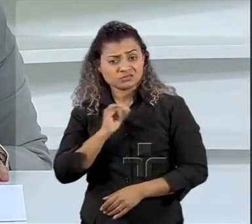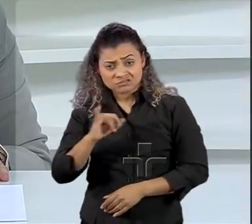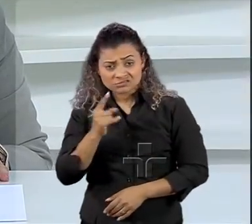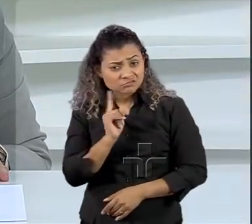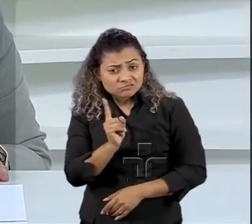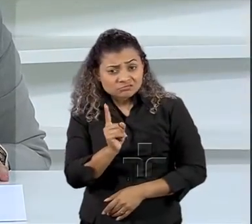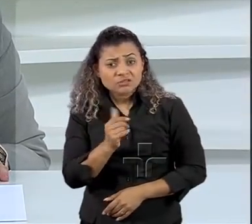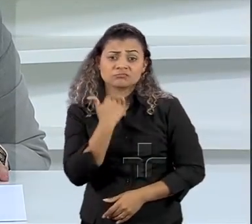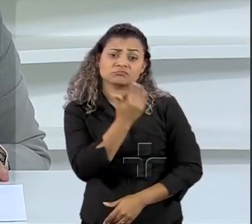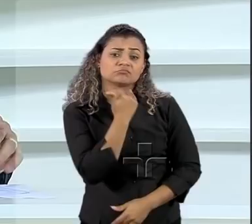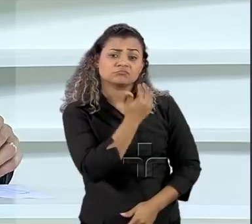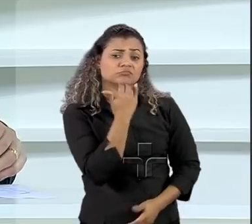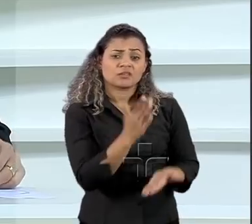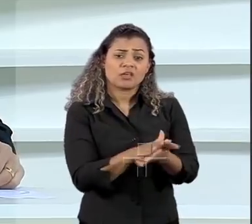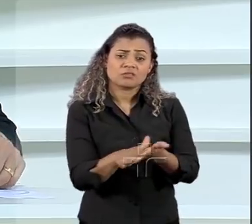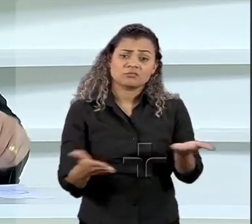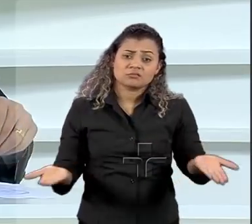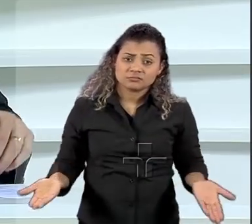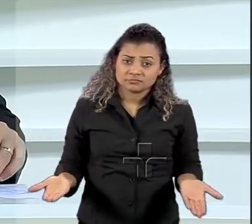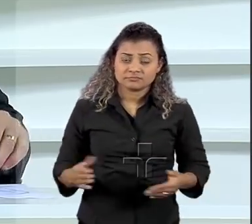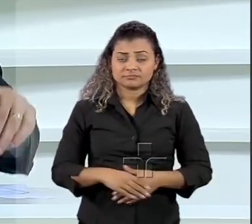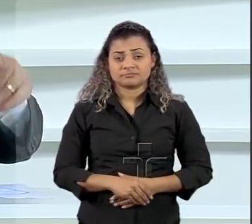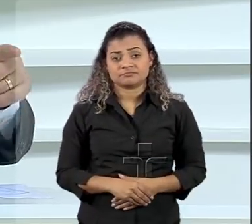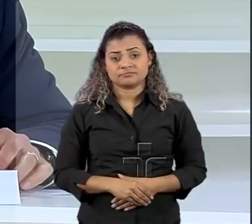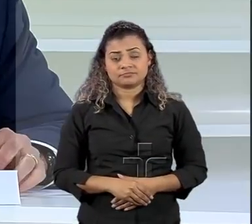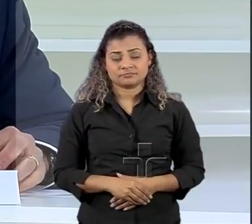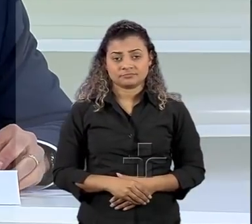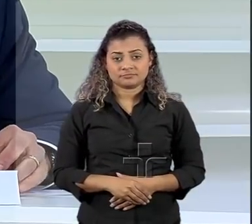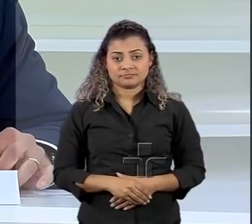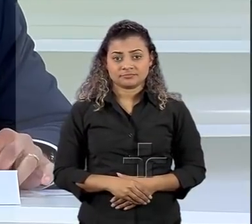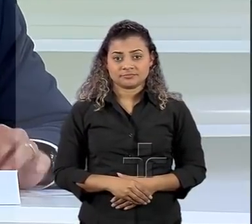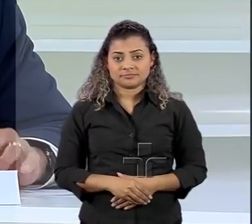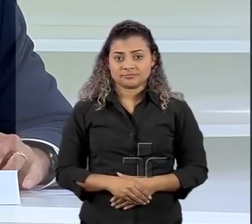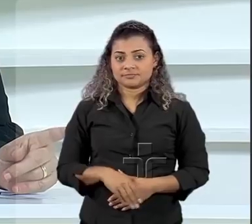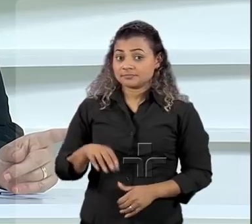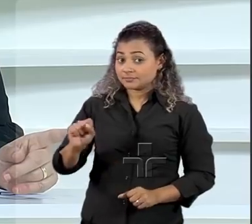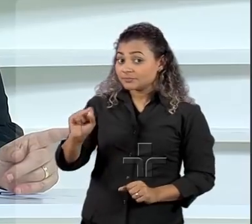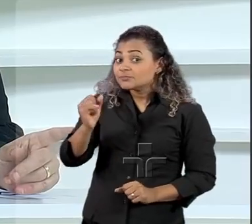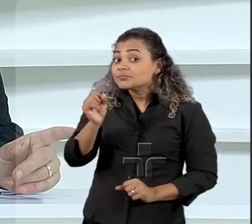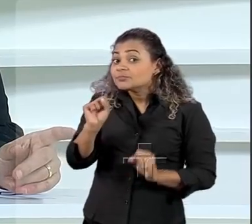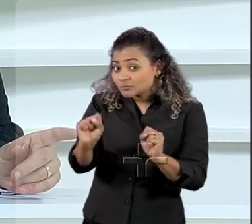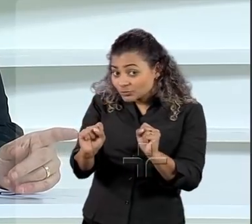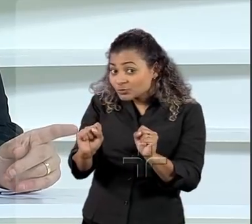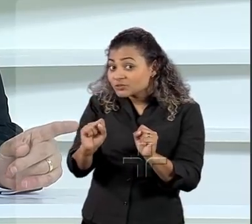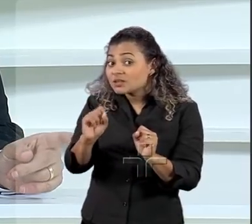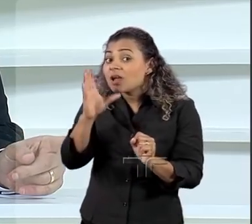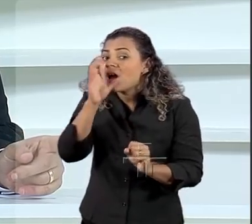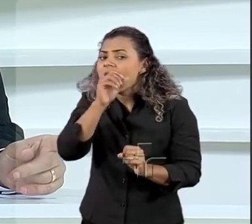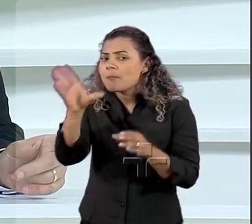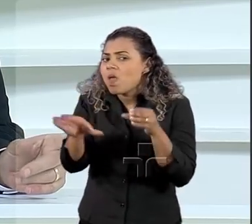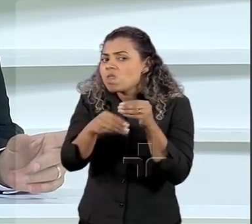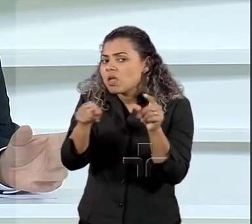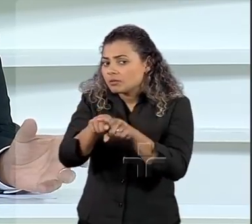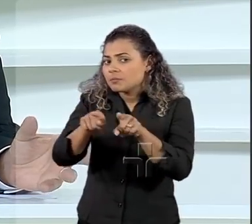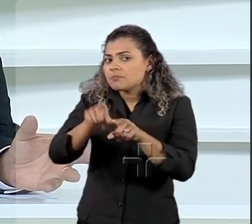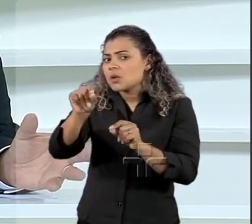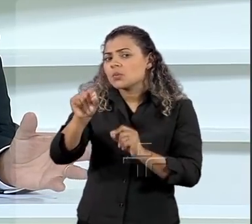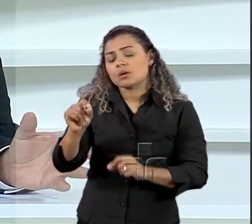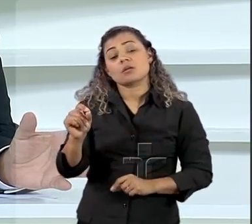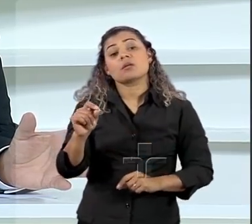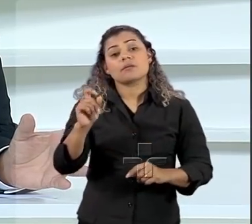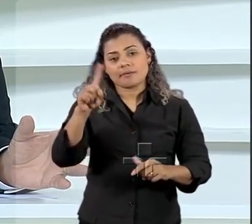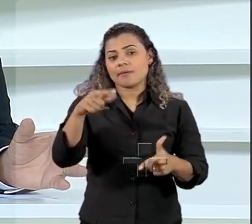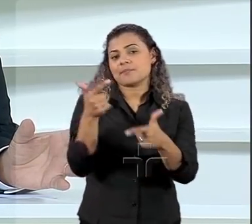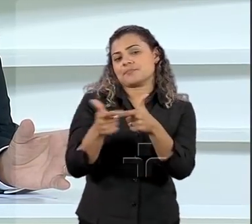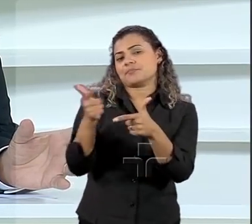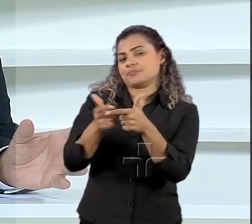enxugando o gelo. Deixa eu só fazer, reforçar Você podia falar um pouco também, ainda é problemática